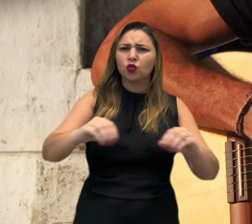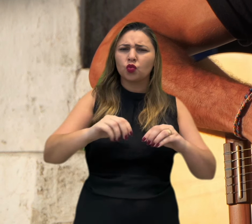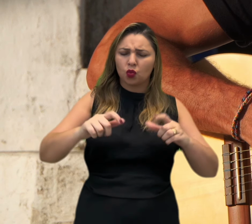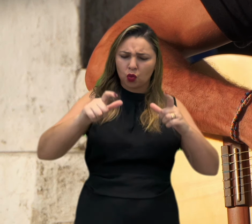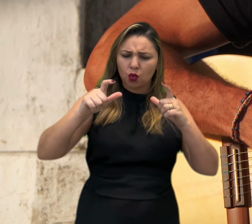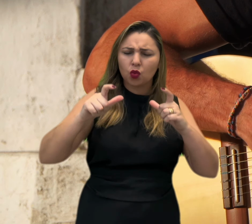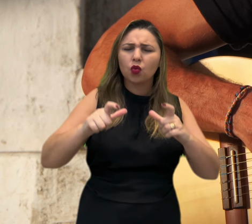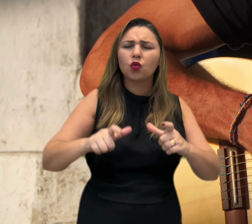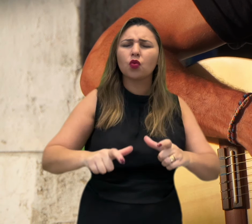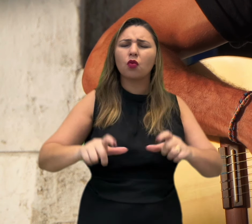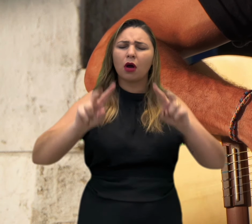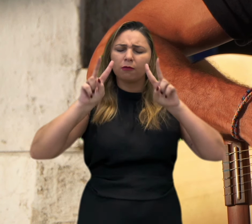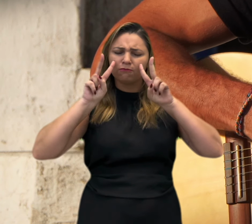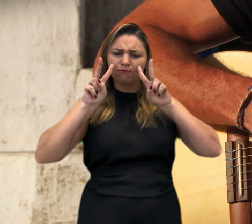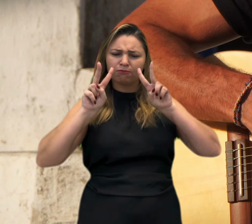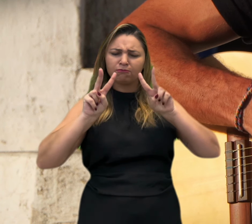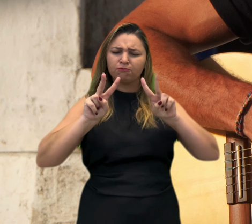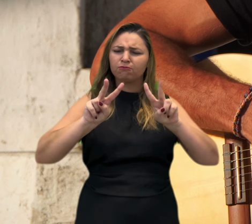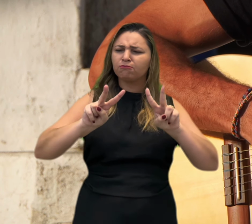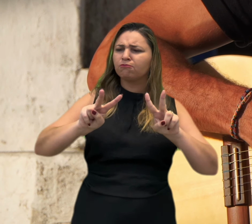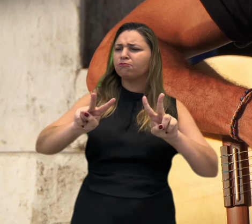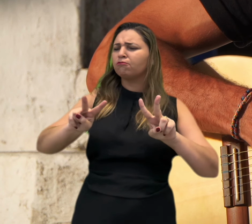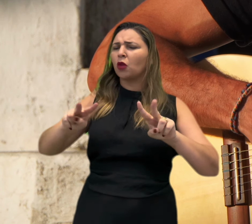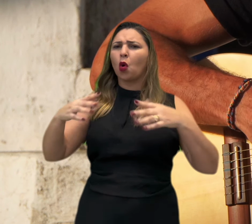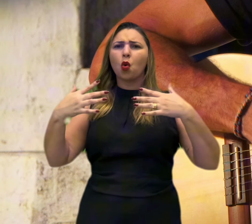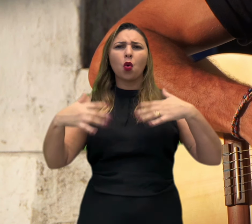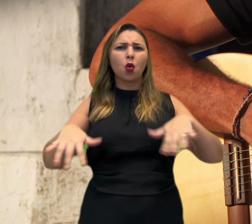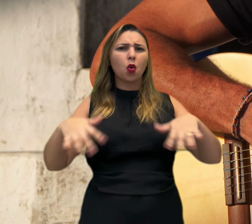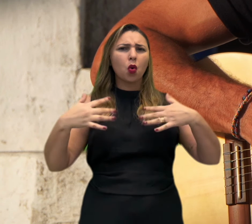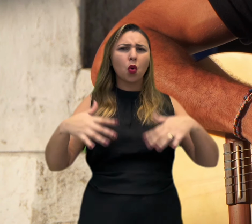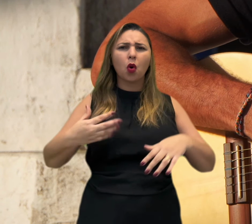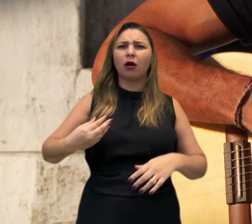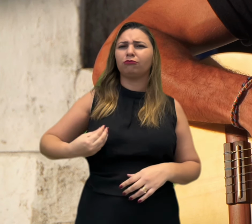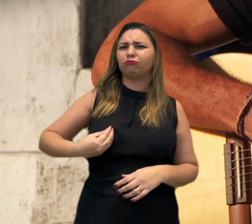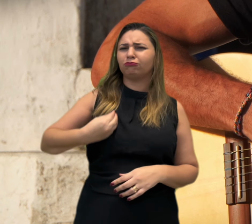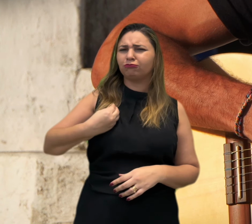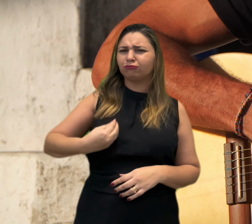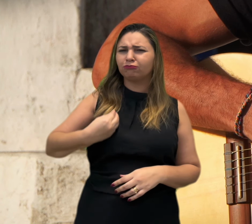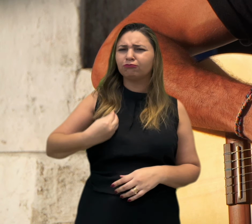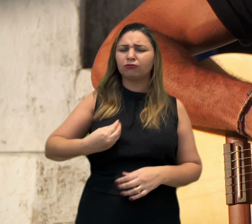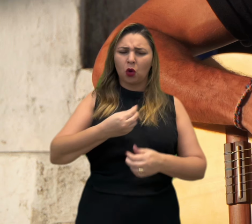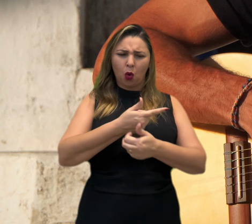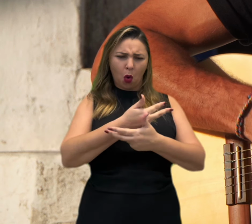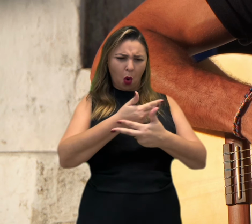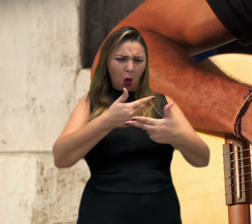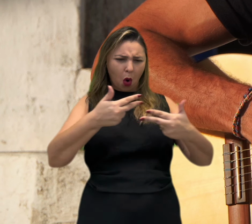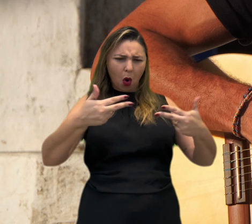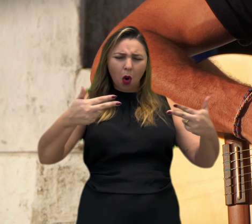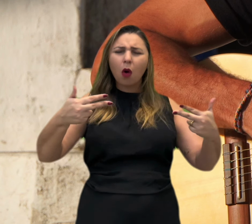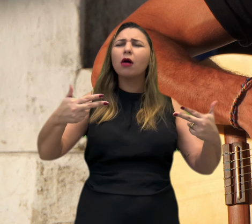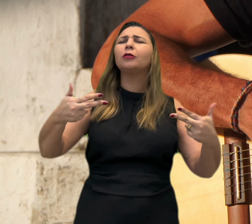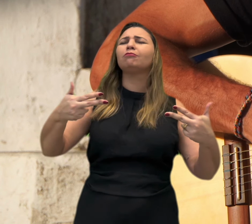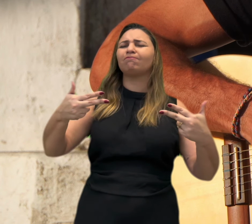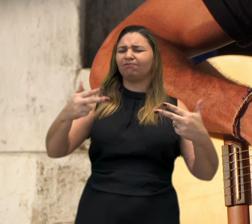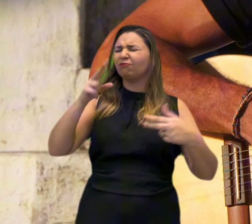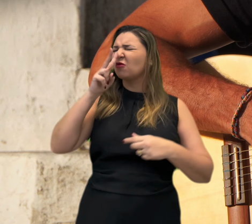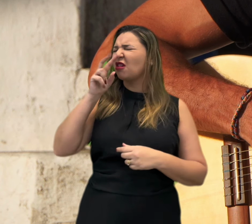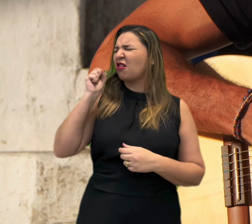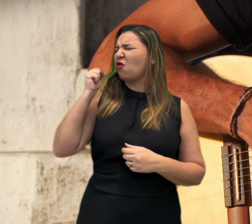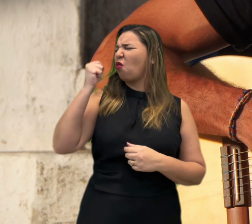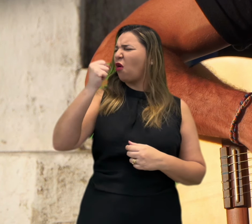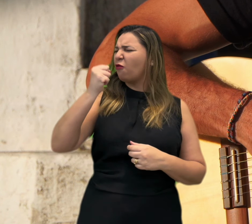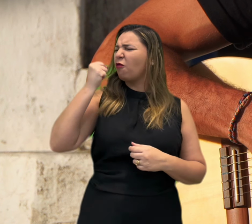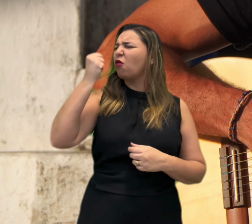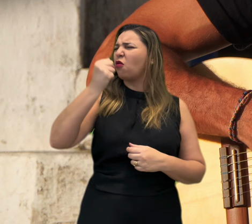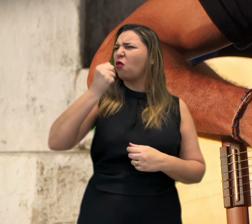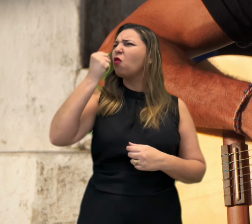Nesse solo sagrado eu vi muita coisa e vivi com